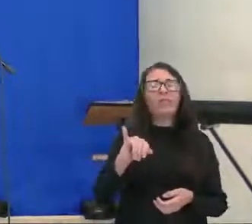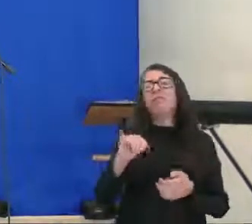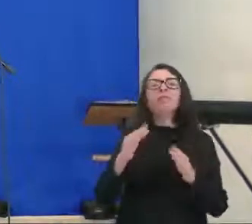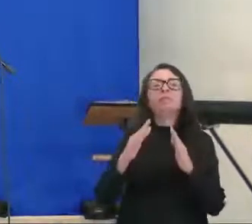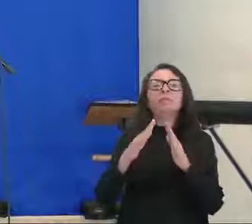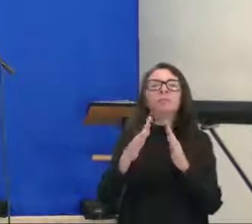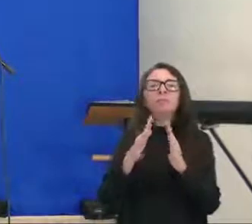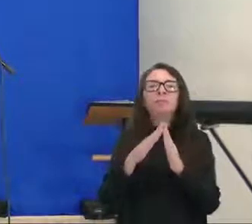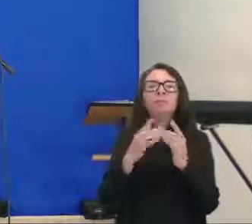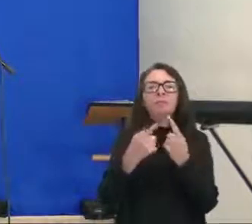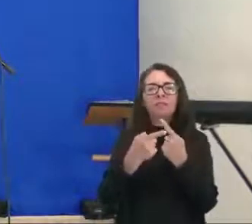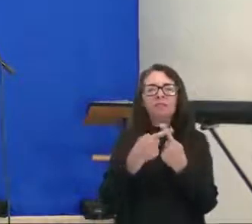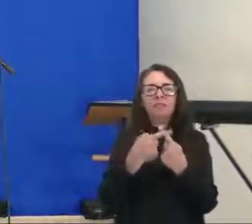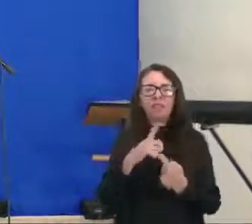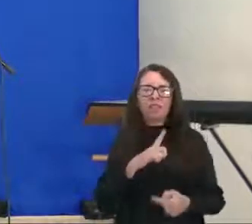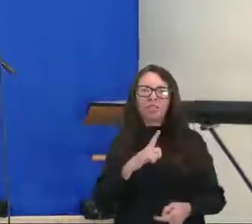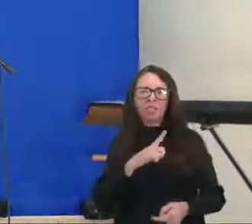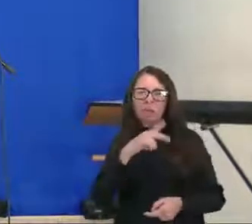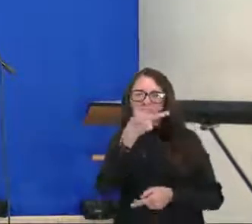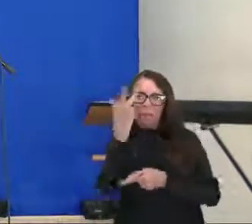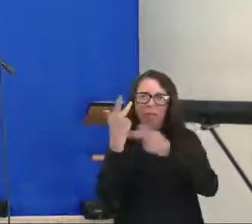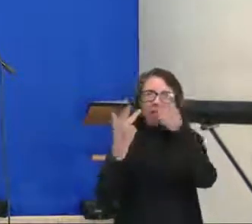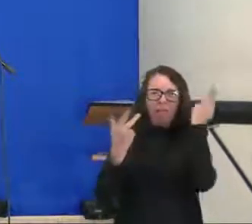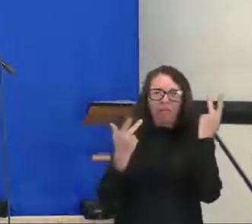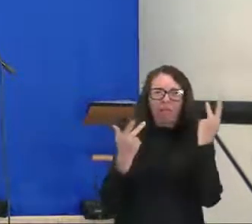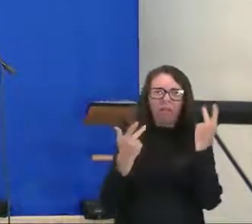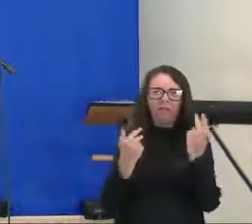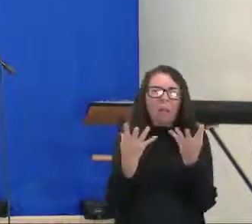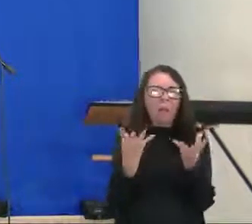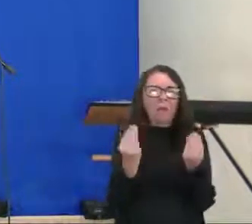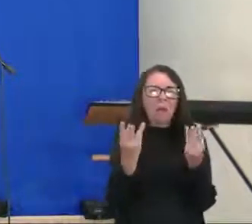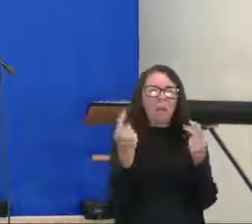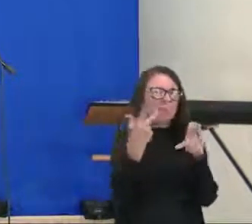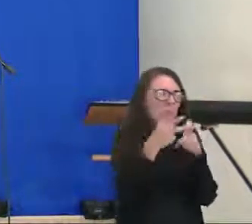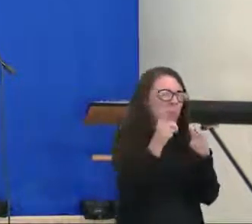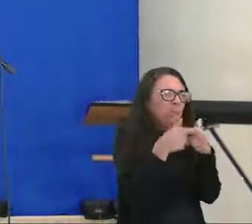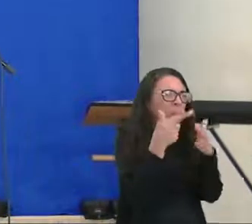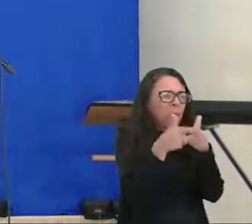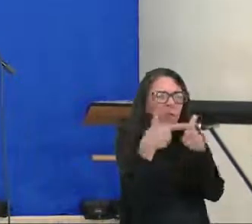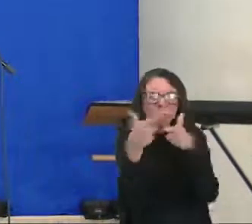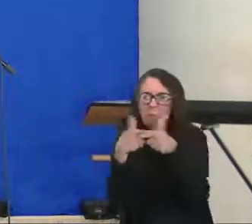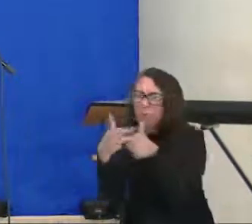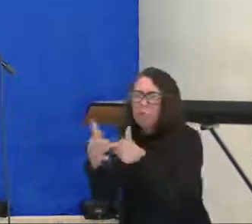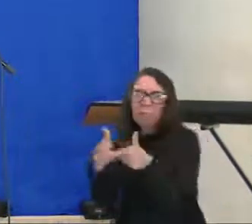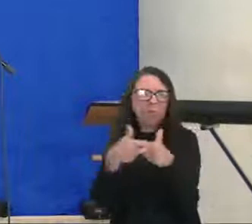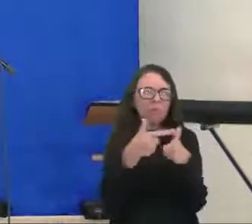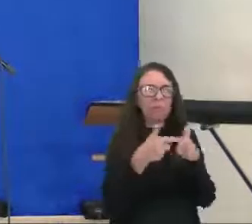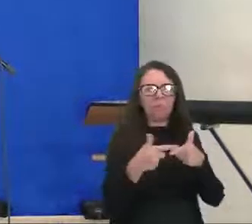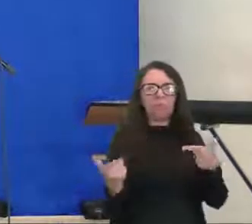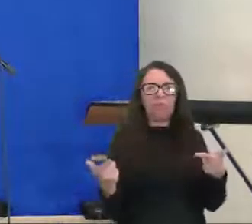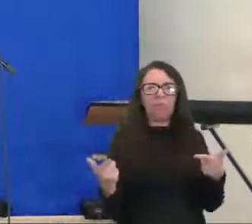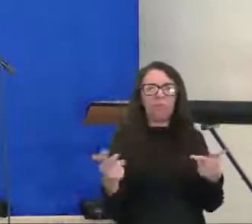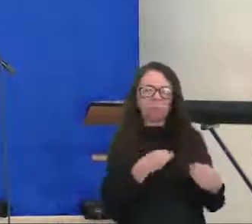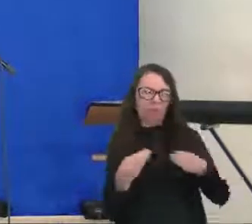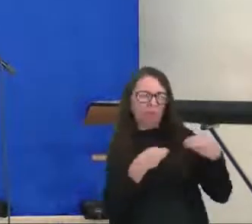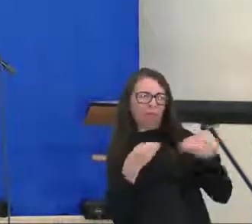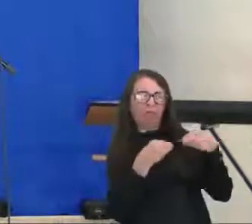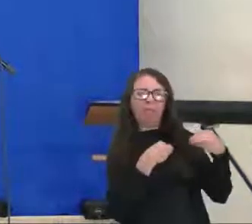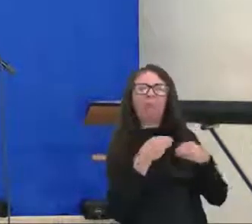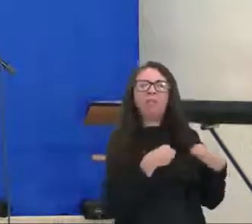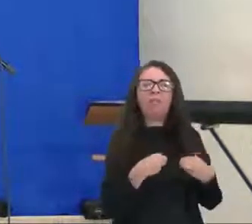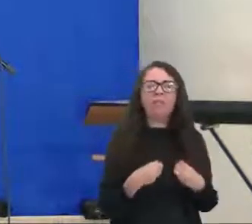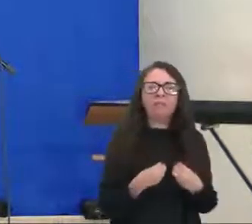saudável. Que essas orientações que a gente falou na aula passada, de Romanos 12, mais essa que nós vamos falar aqui hoje de